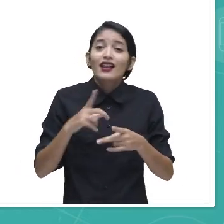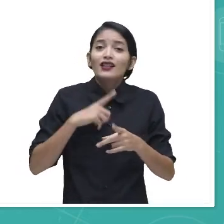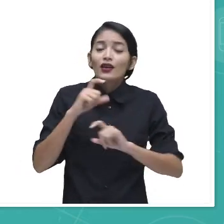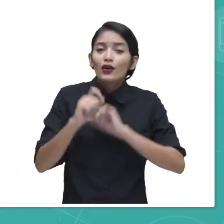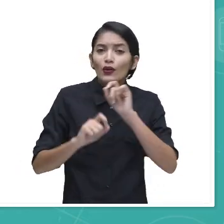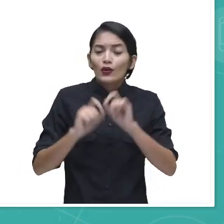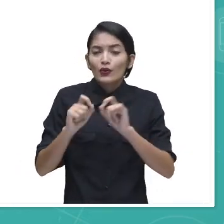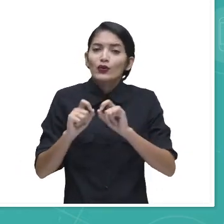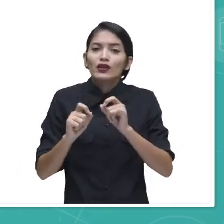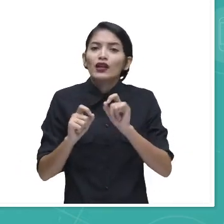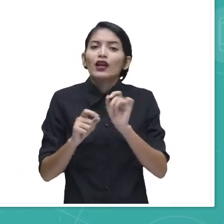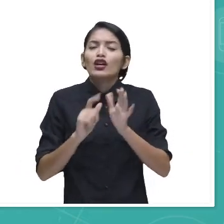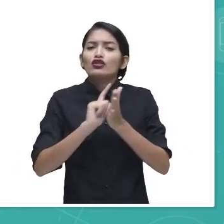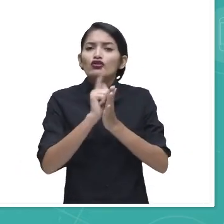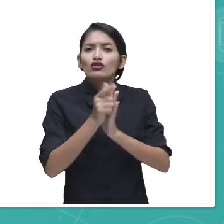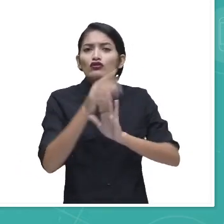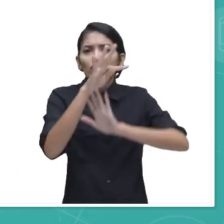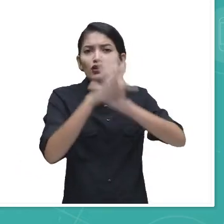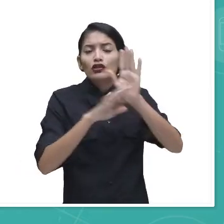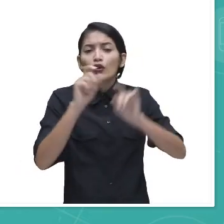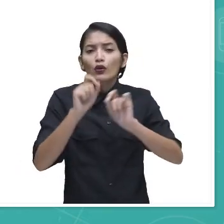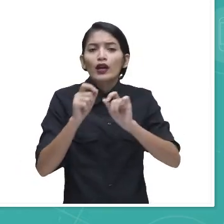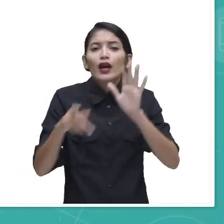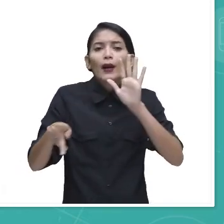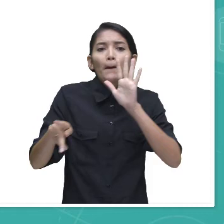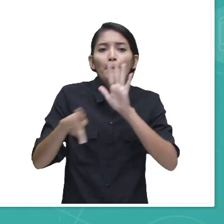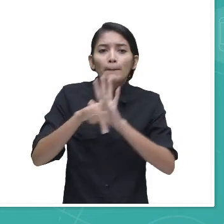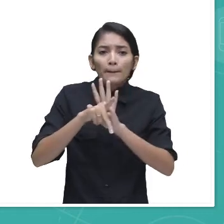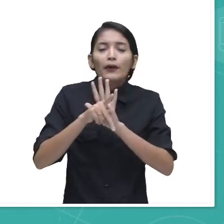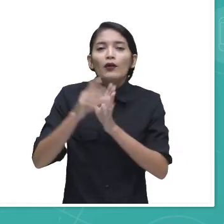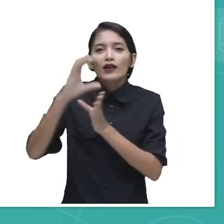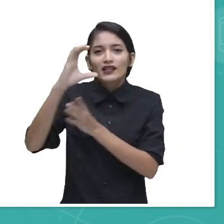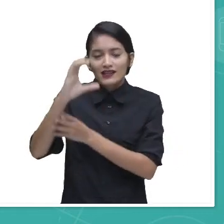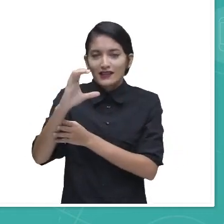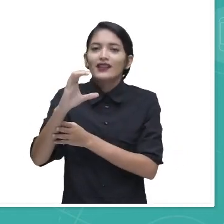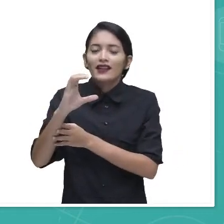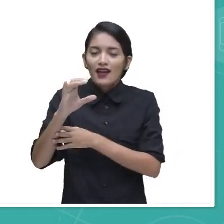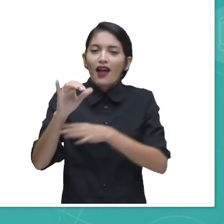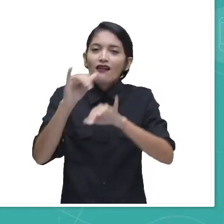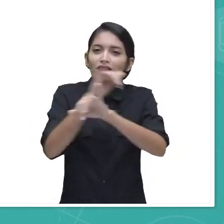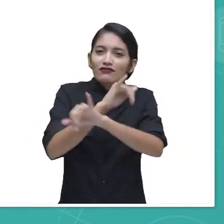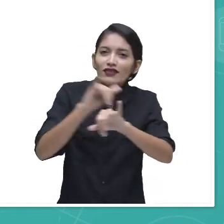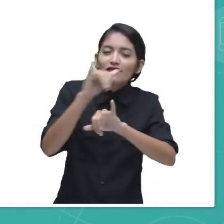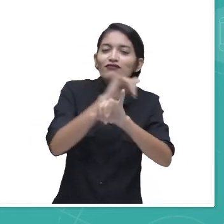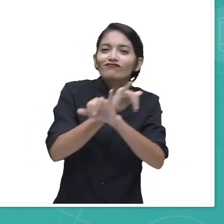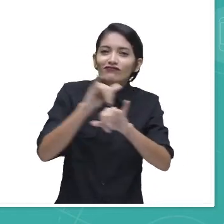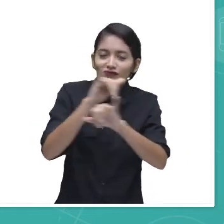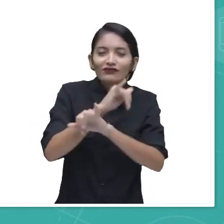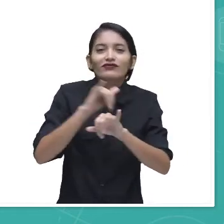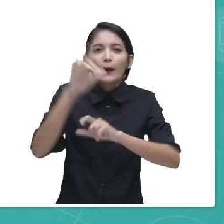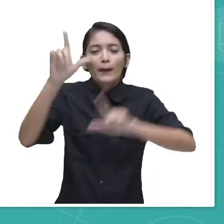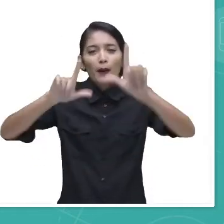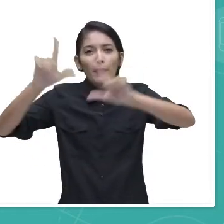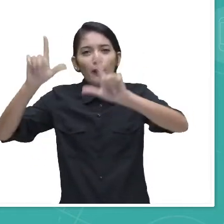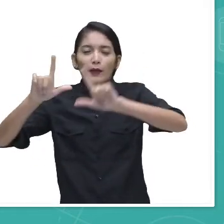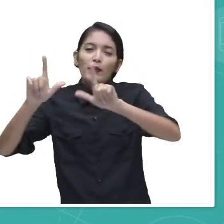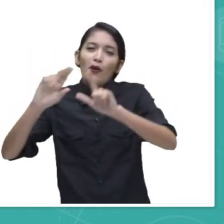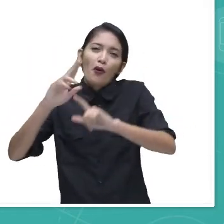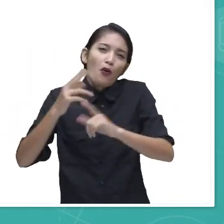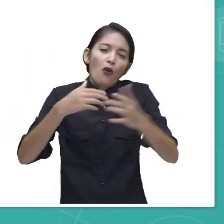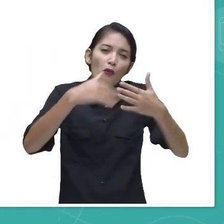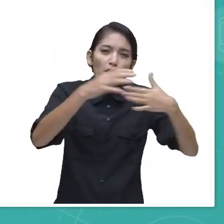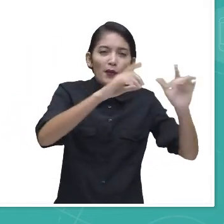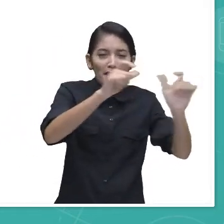gênero textual que pertence à propaganda, gente. A propaganda, né? Por quê? Por que